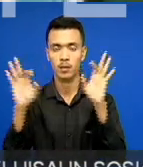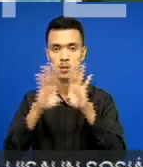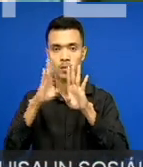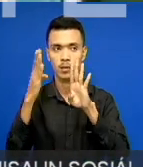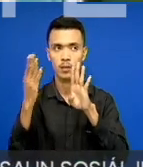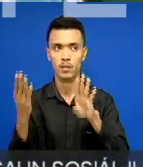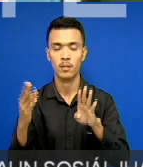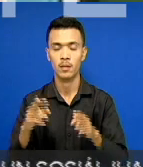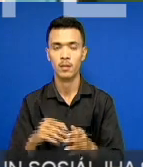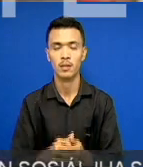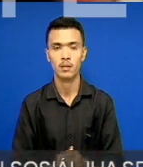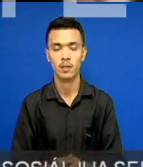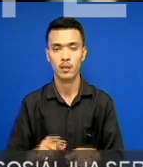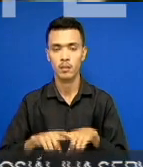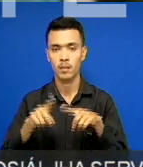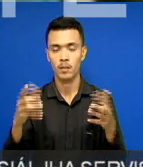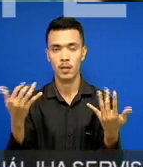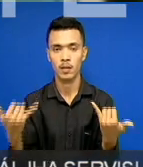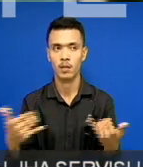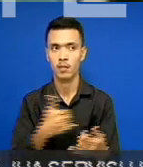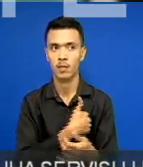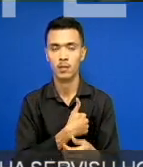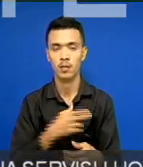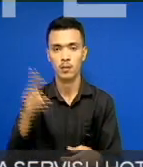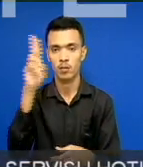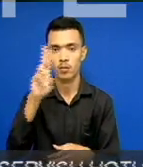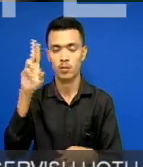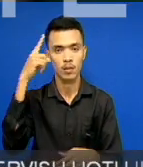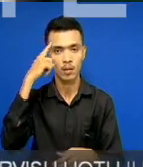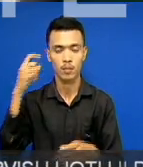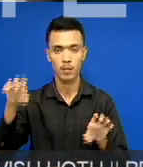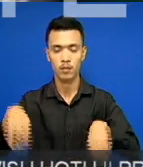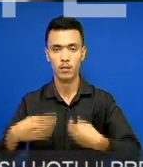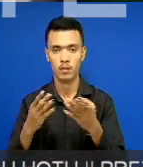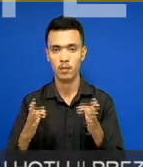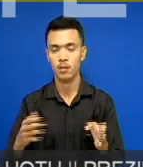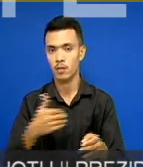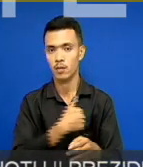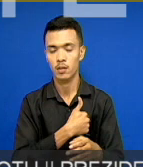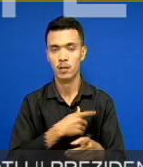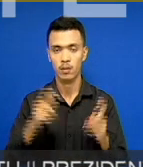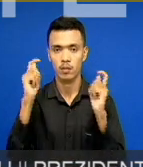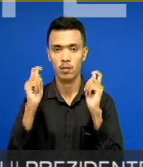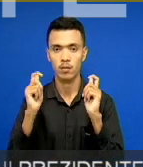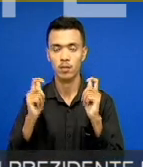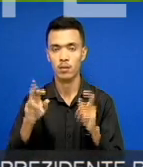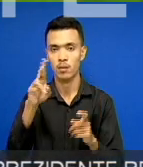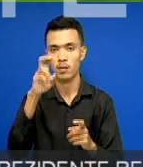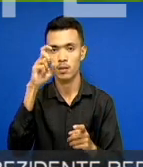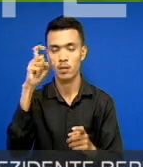Botsala Radiologia Nian, mas veto agora Seidauk Belo utiliza Tamba equipa técnico Ciro Seidauk Halo Teste para radiação